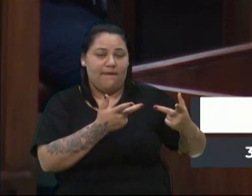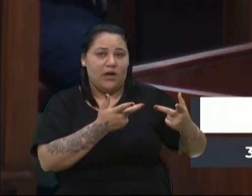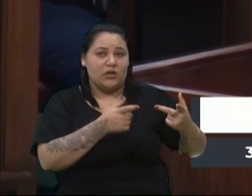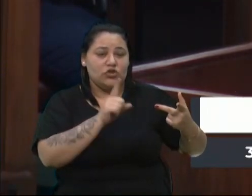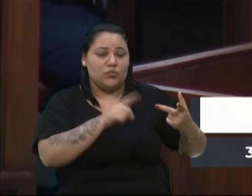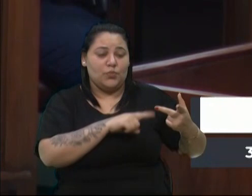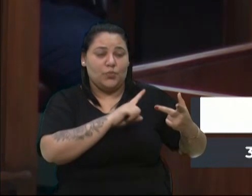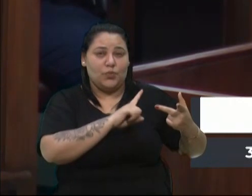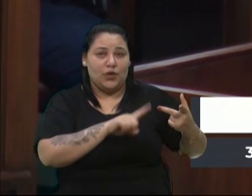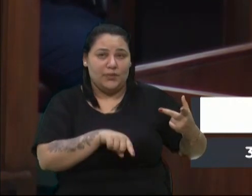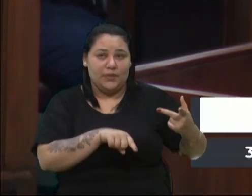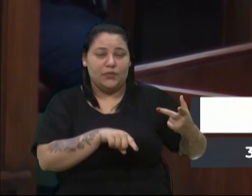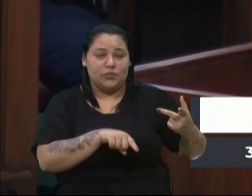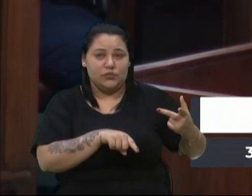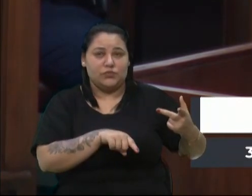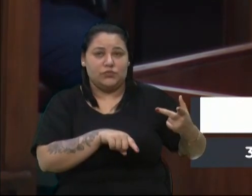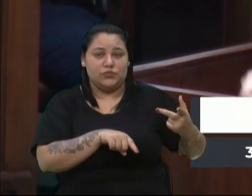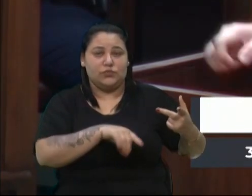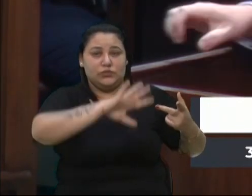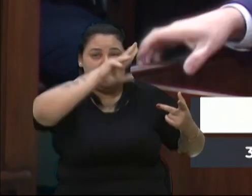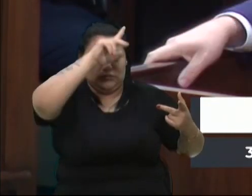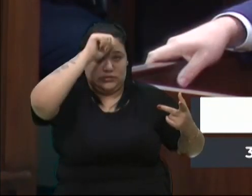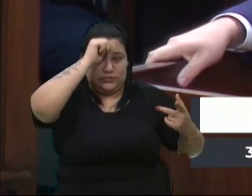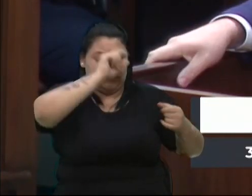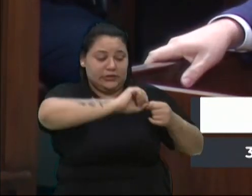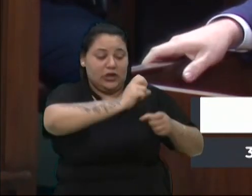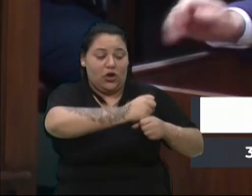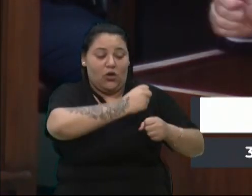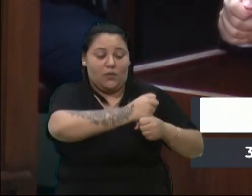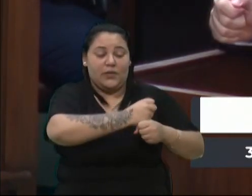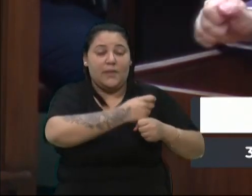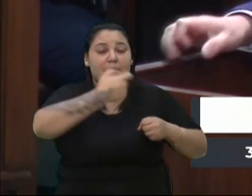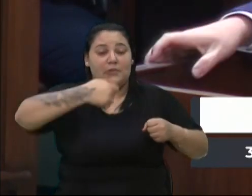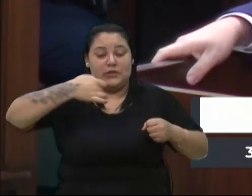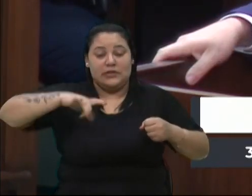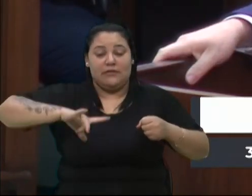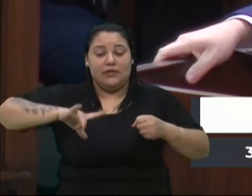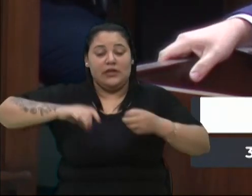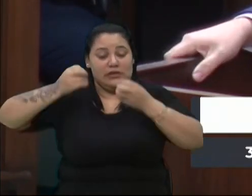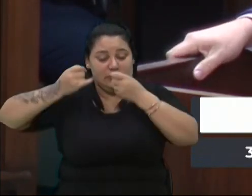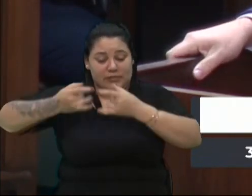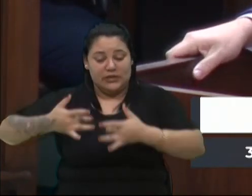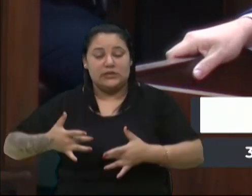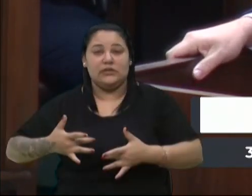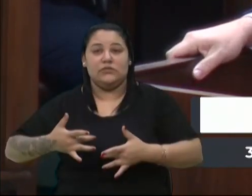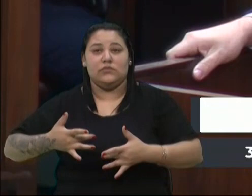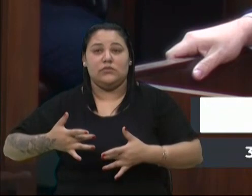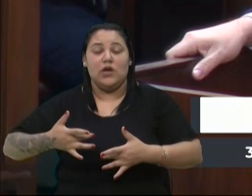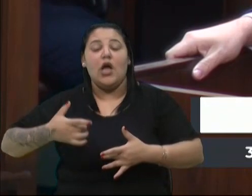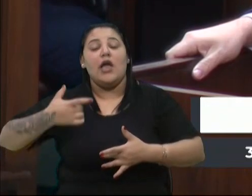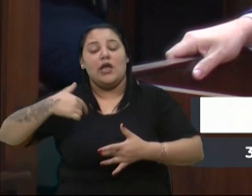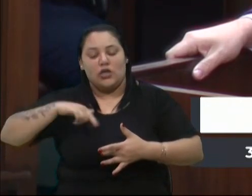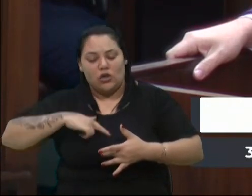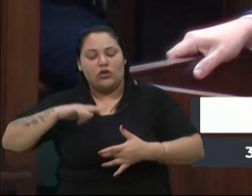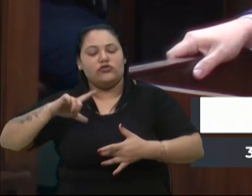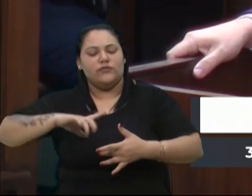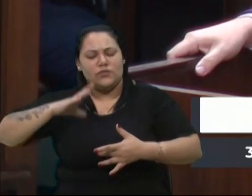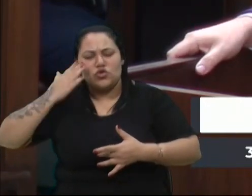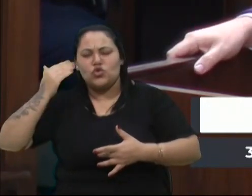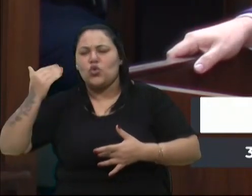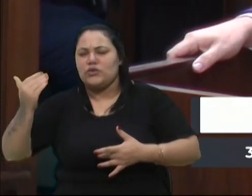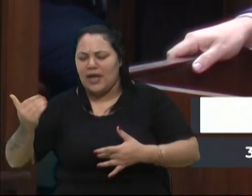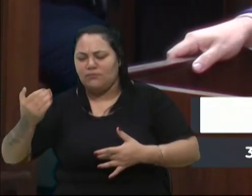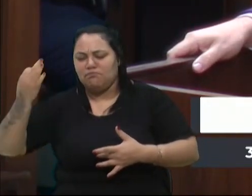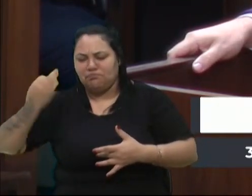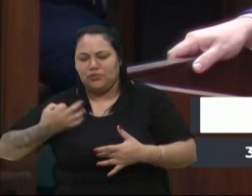sem a devida justificativa. E nós tivemos êxito em todas as ações impetradas, uma